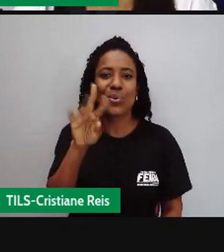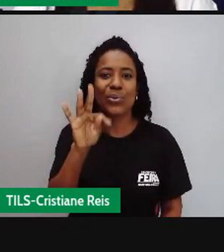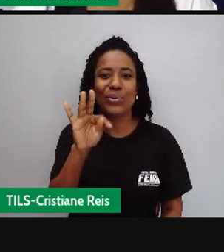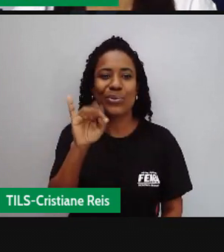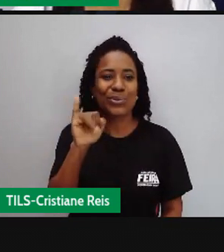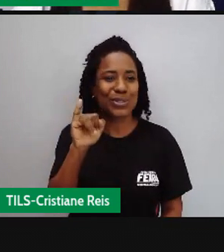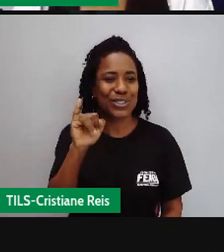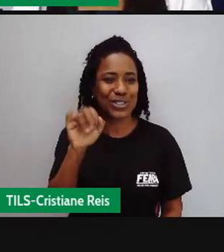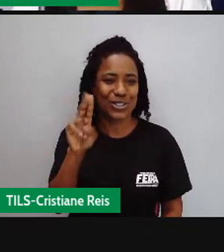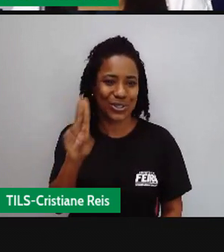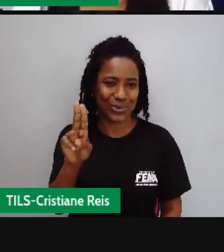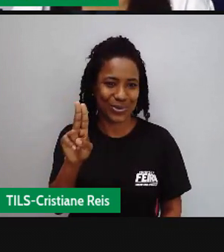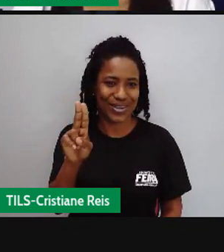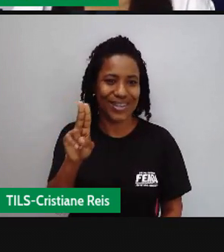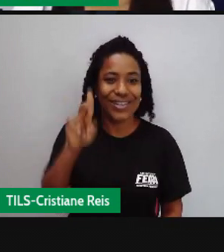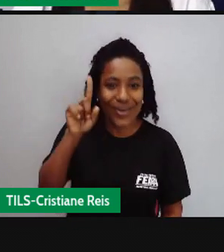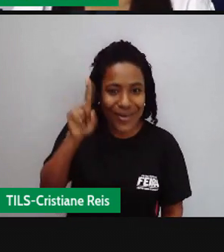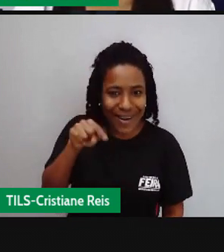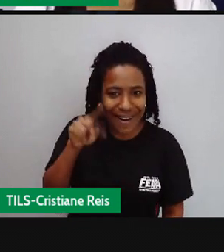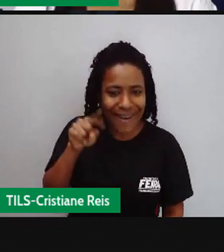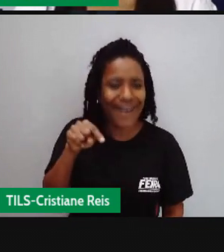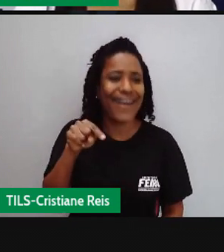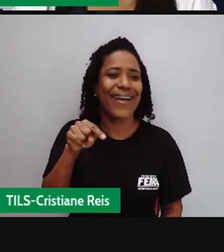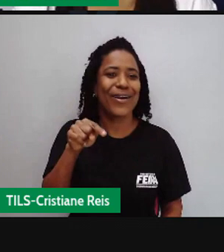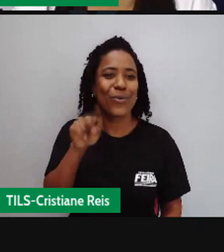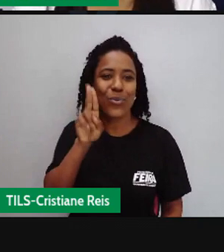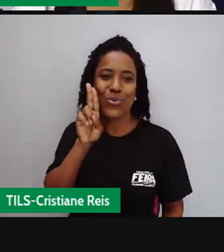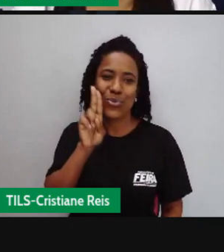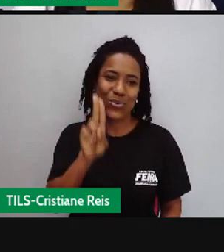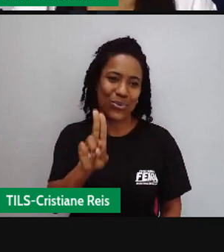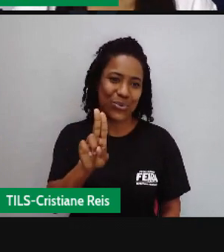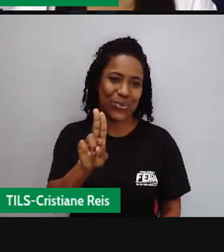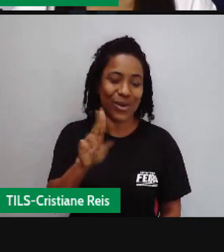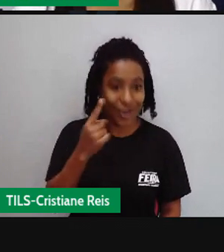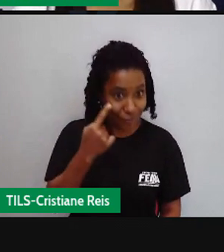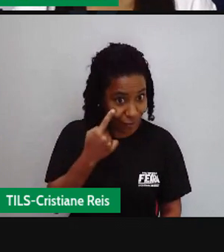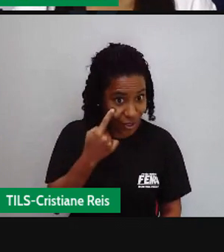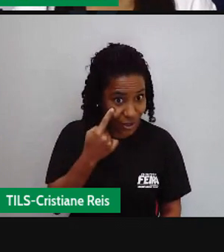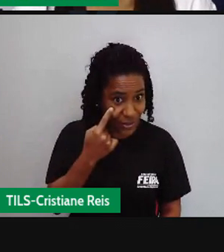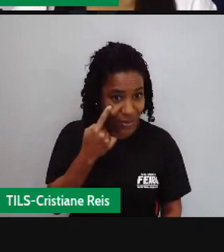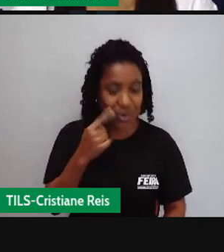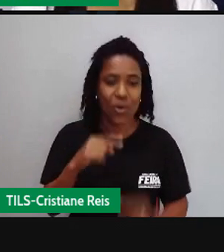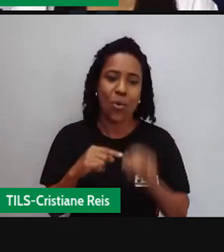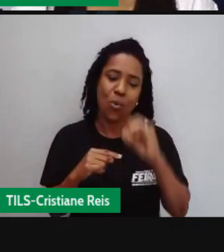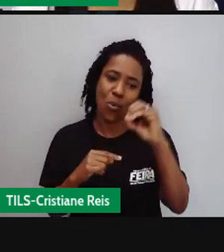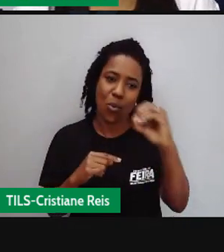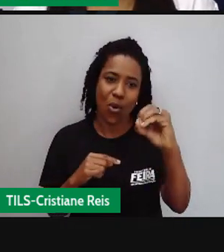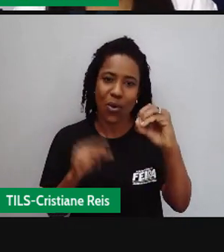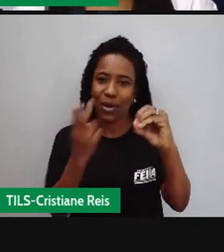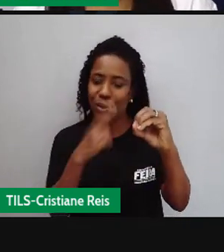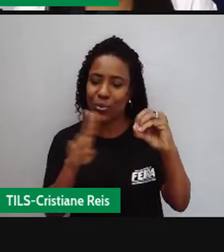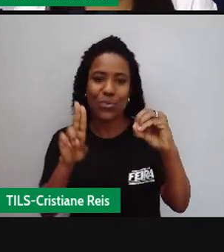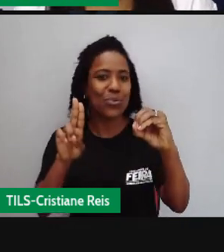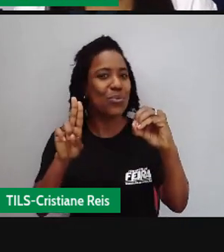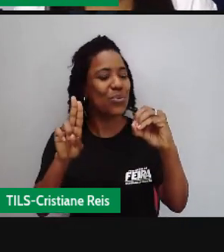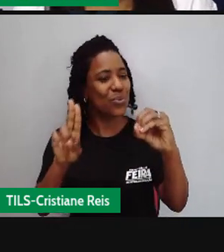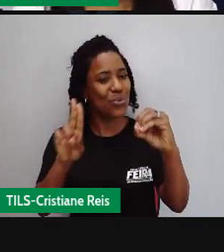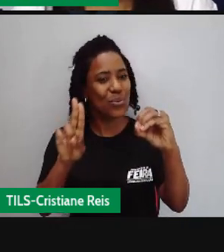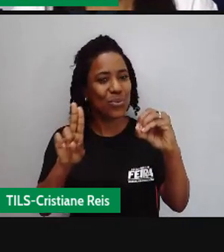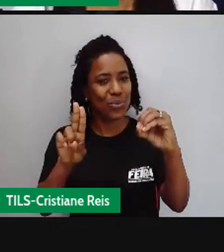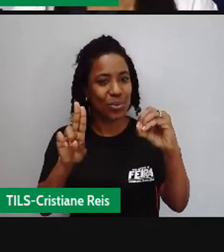Viram aí que o som do O e o som do U sofrem aí variações e é preciso prestar bastante